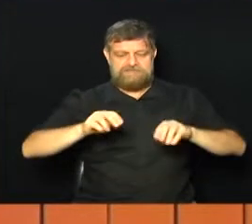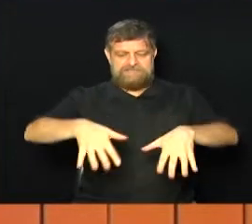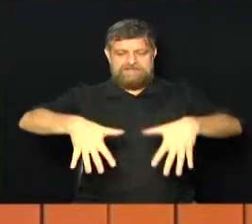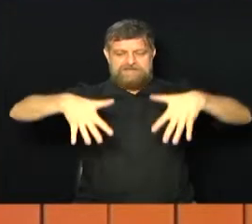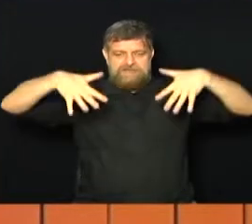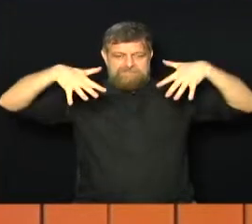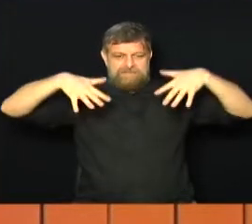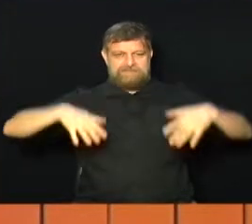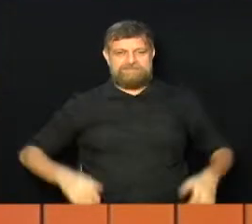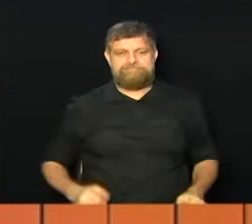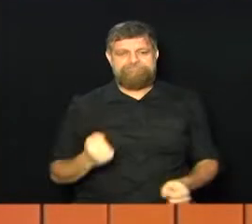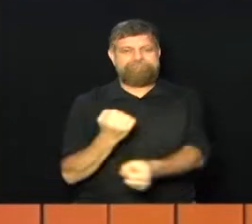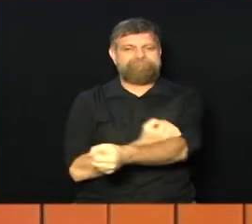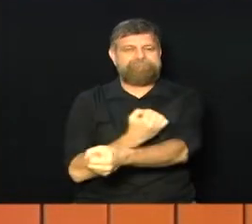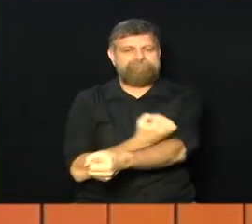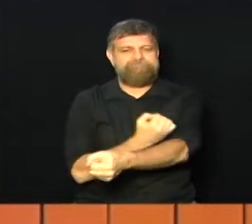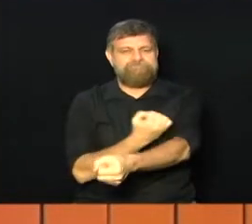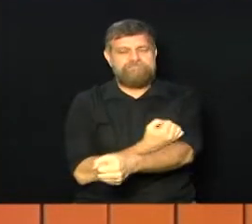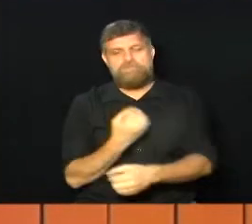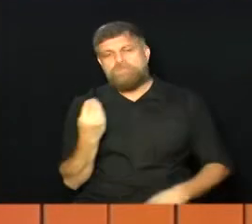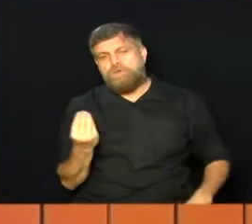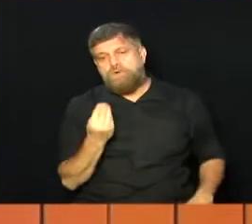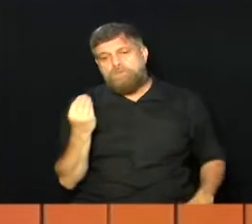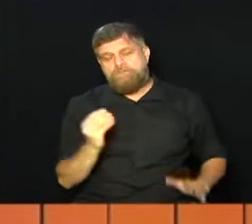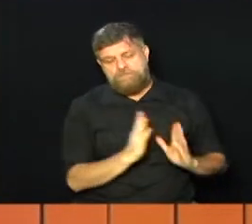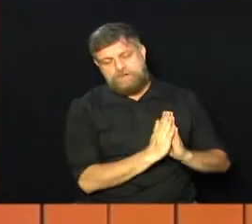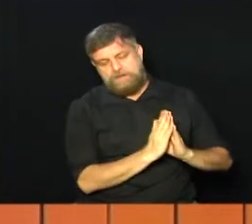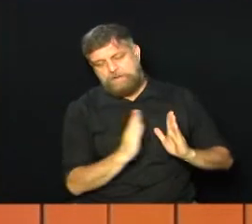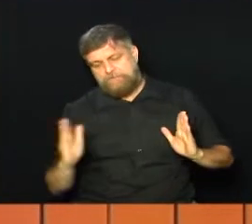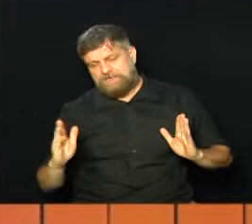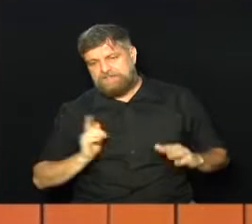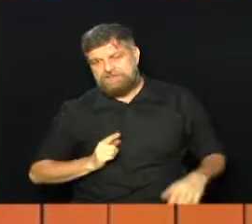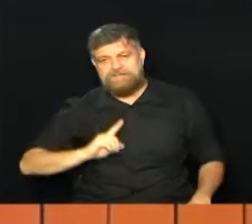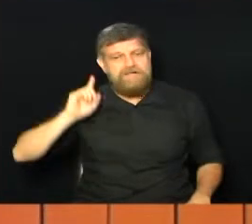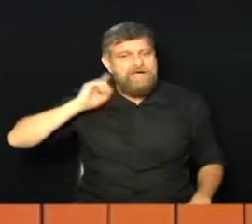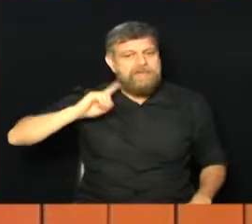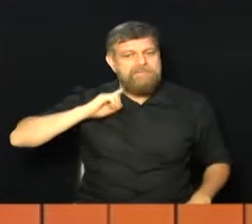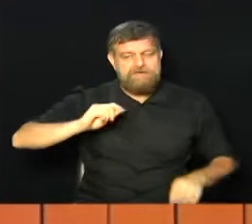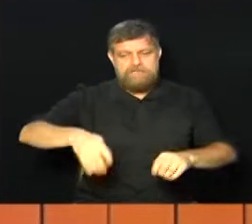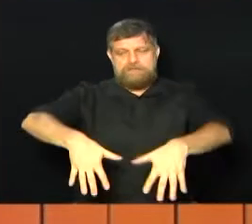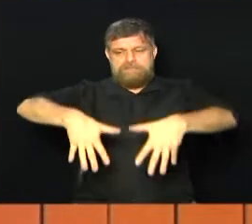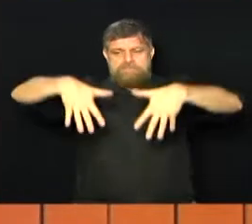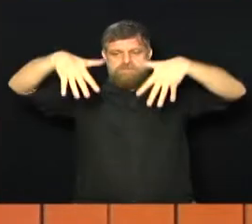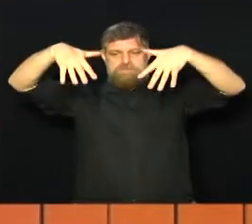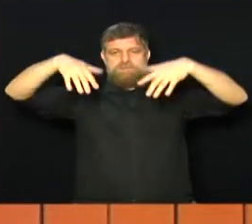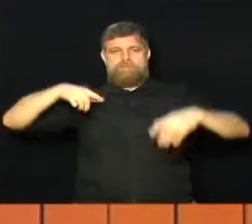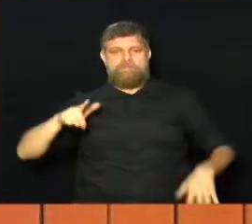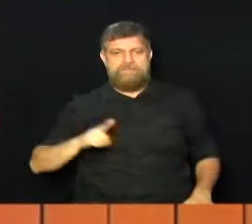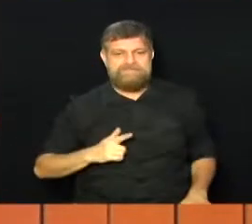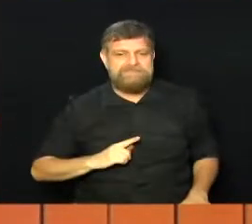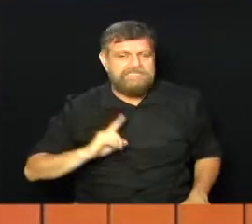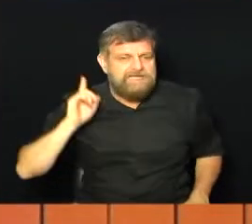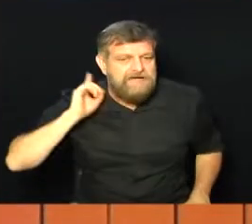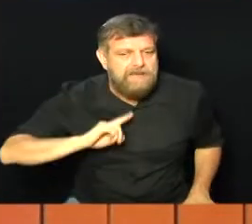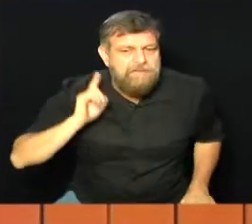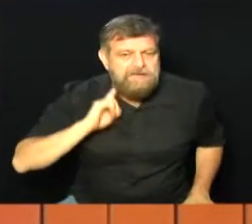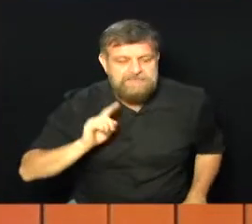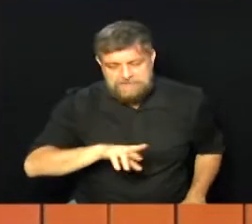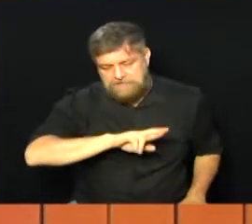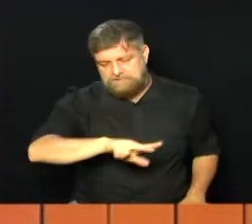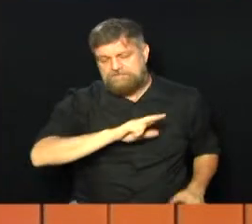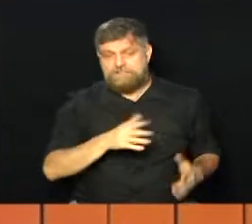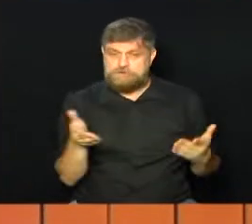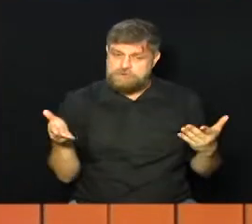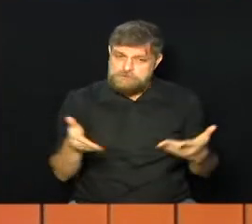fanática. Como é que foi esse período, né? Jogar com o Mineirão lotado, mas era um Atlético Mineiro diferente do que a gente tem hoje,